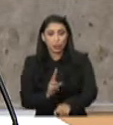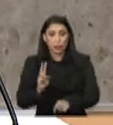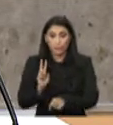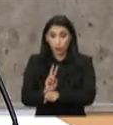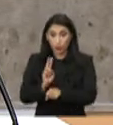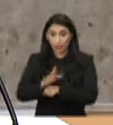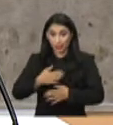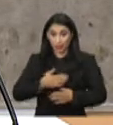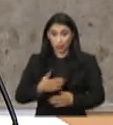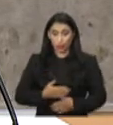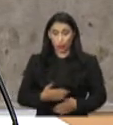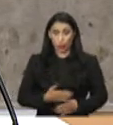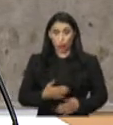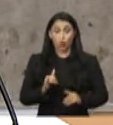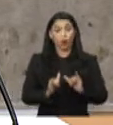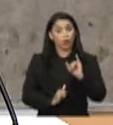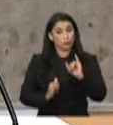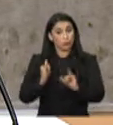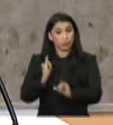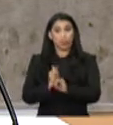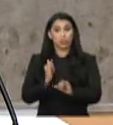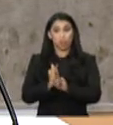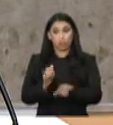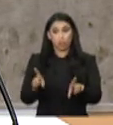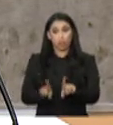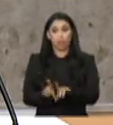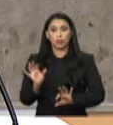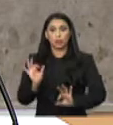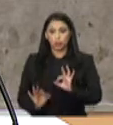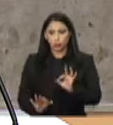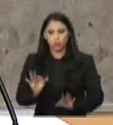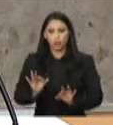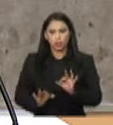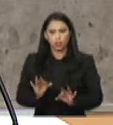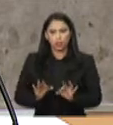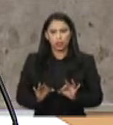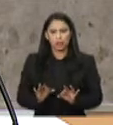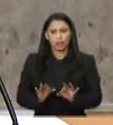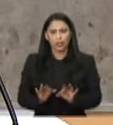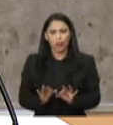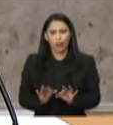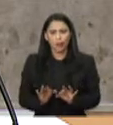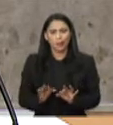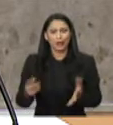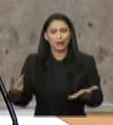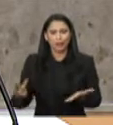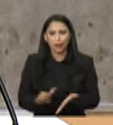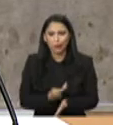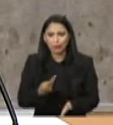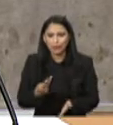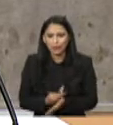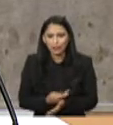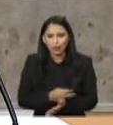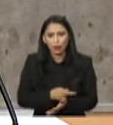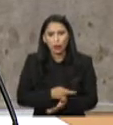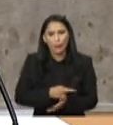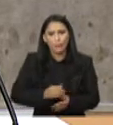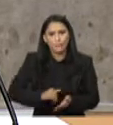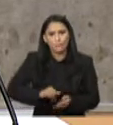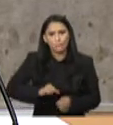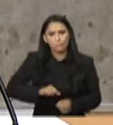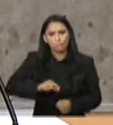proteção física digital e judicial em razão do aumento dos casos de agressões contra